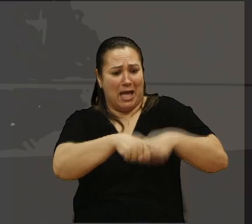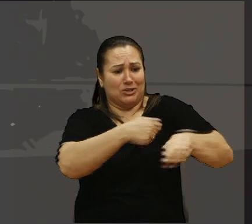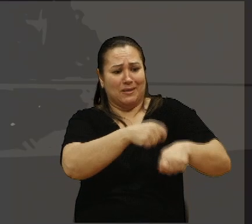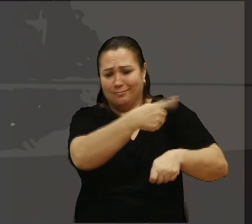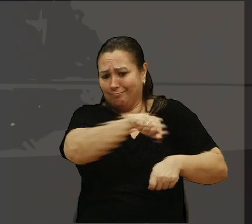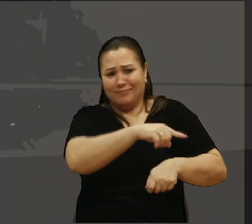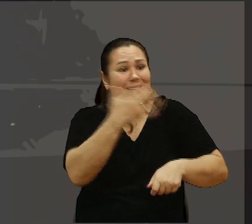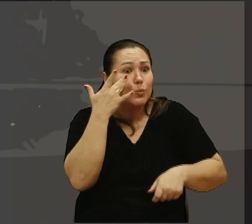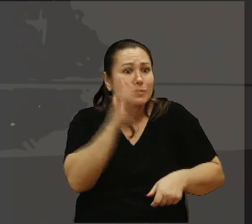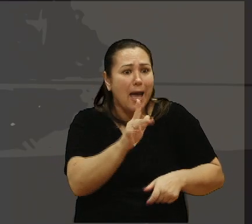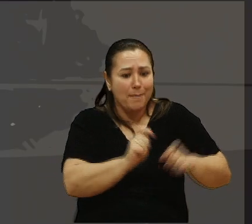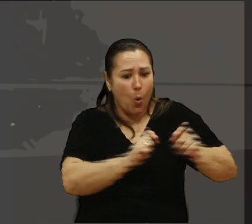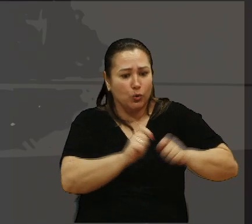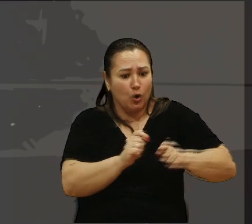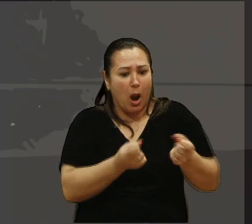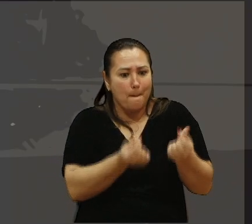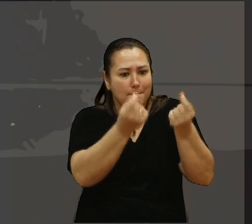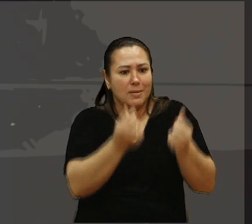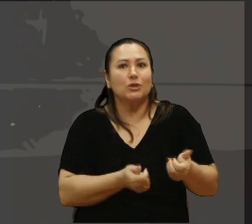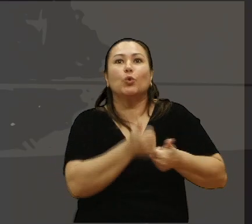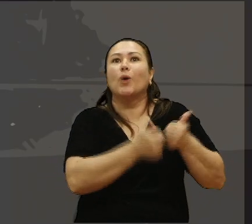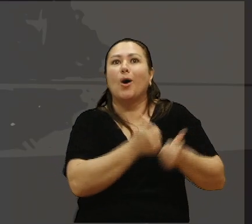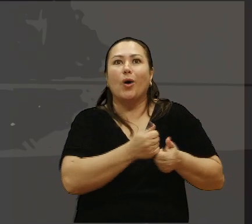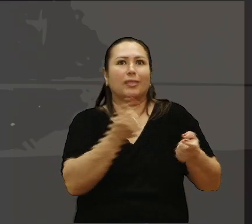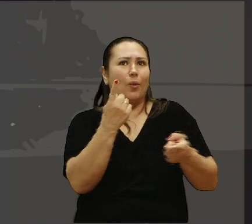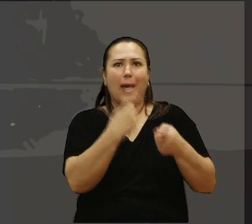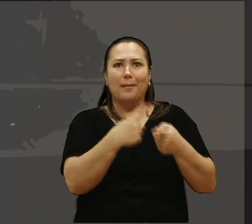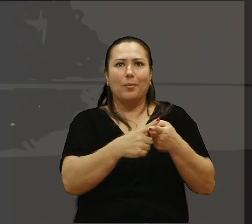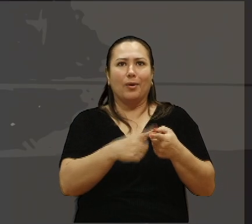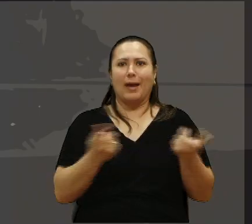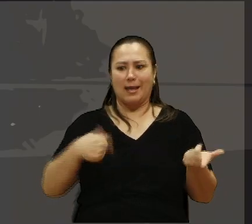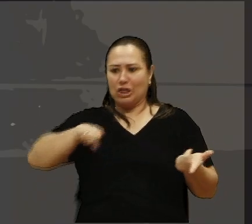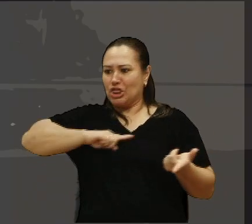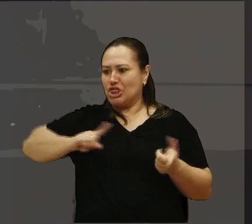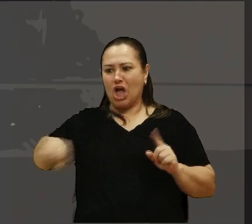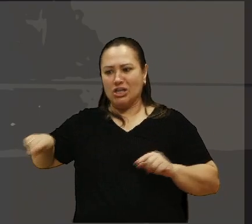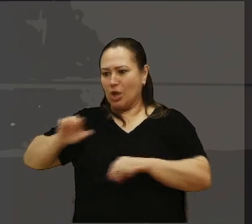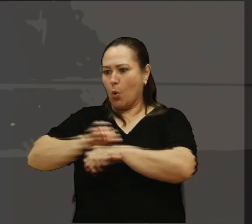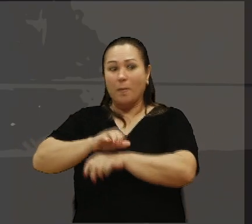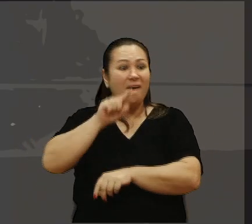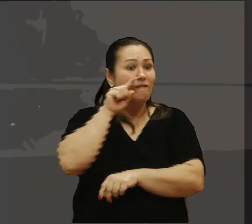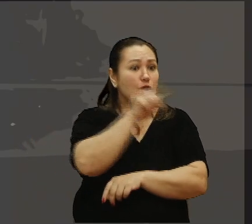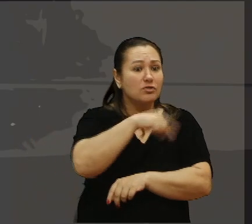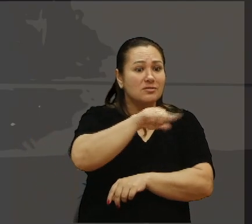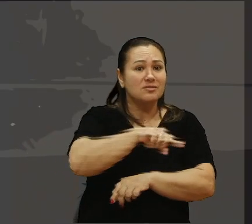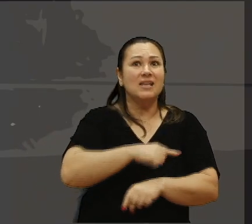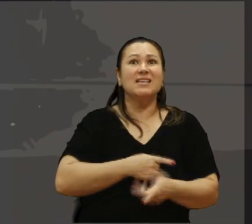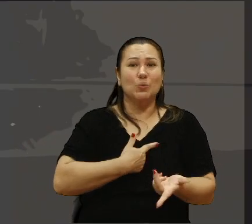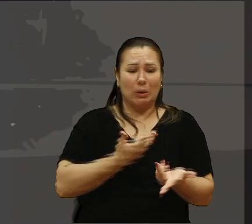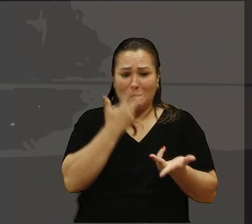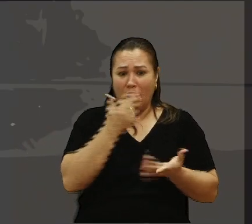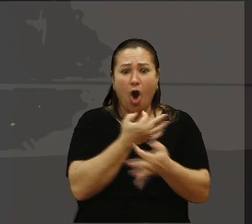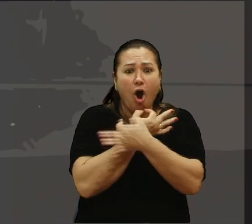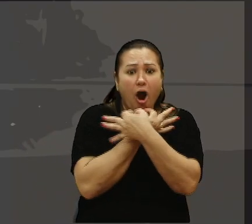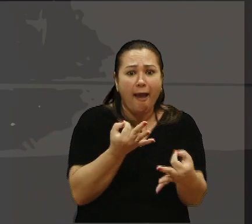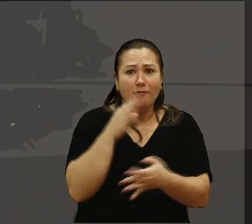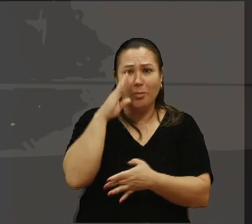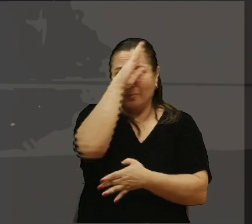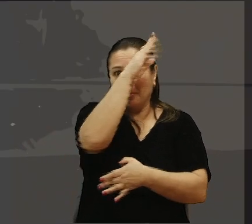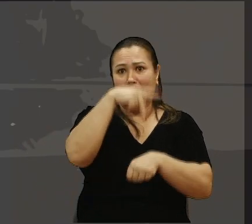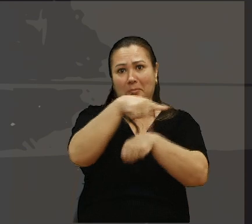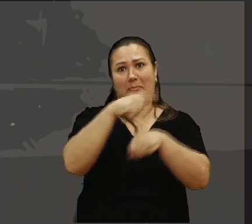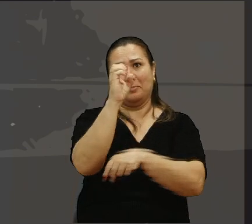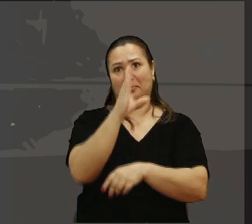Não conseguem nem controlar o preço do arroz. Não é por competência exclusiva nossa. É por incompetência da tragédia do bolsonarismo nesse país. Próximo.